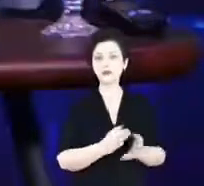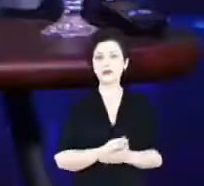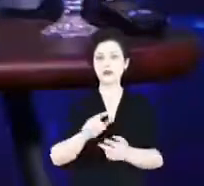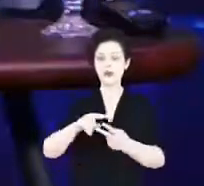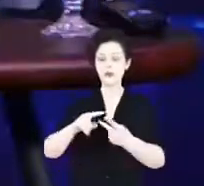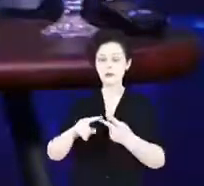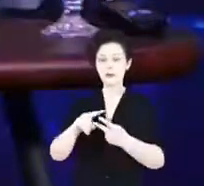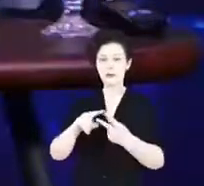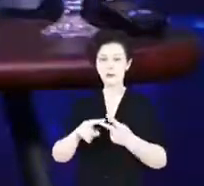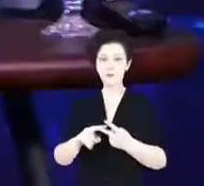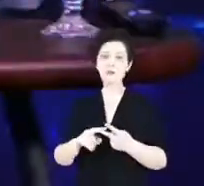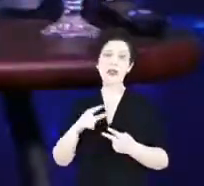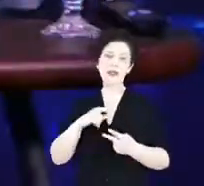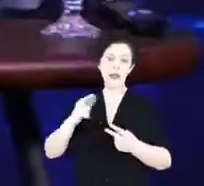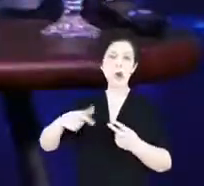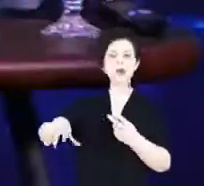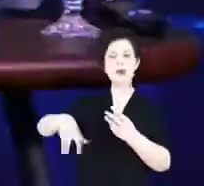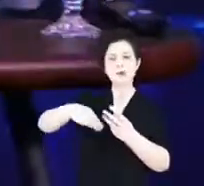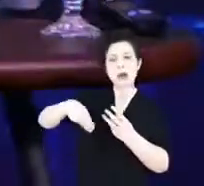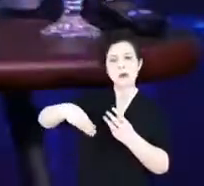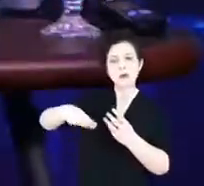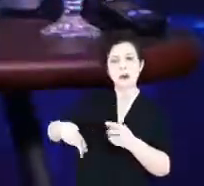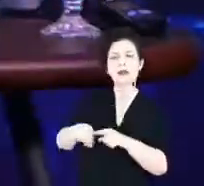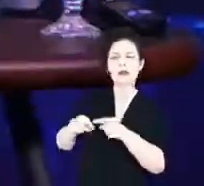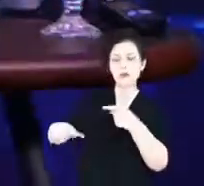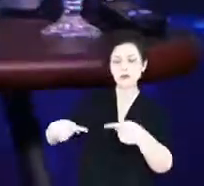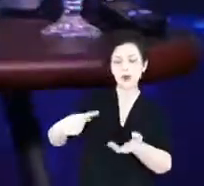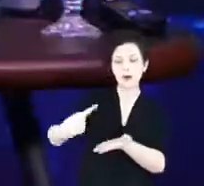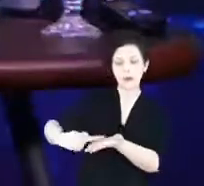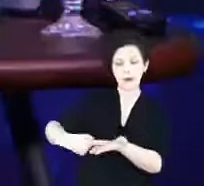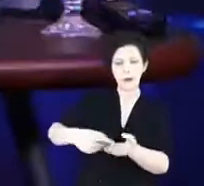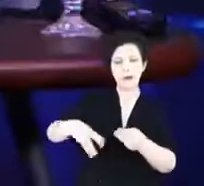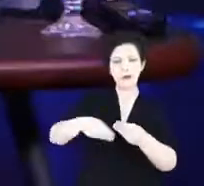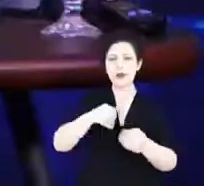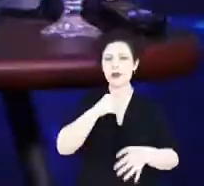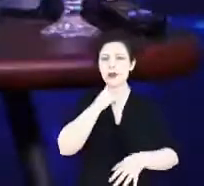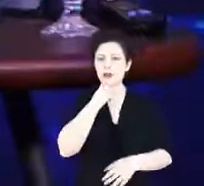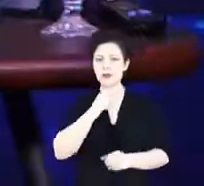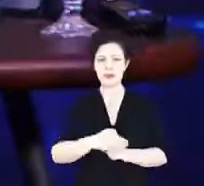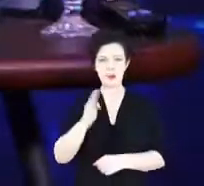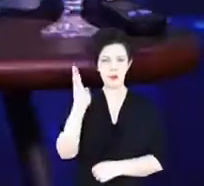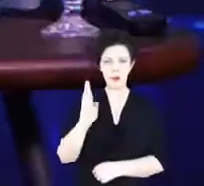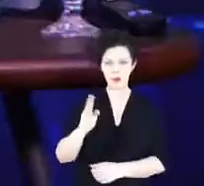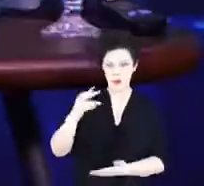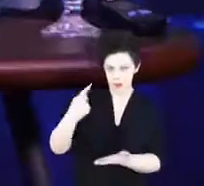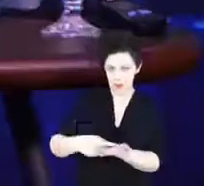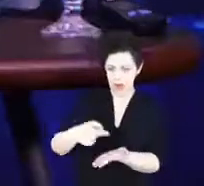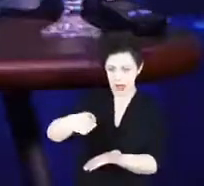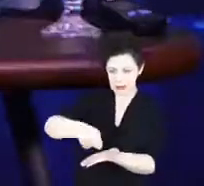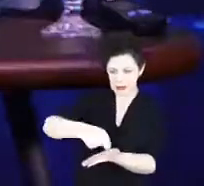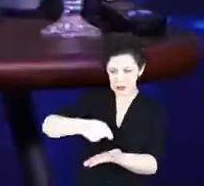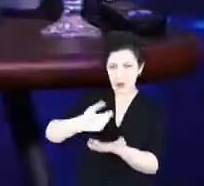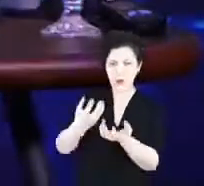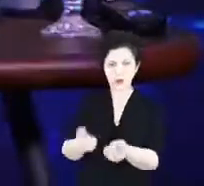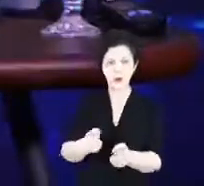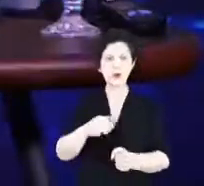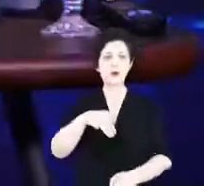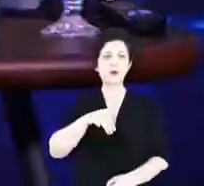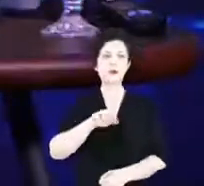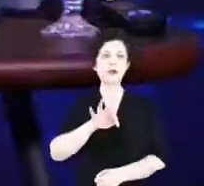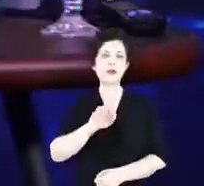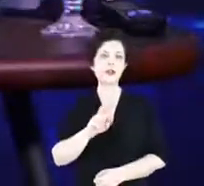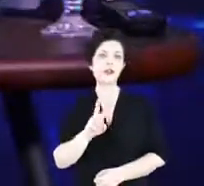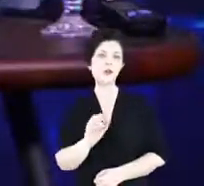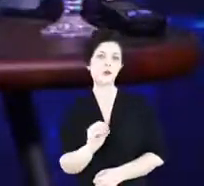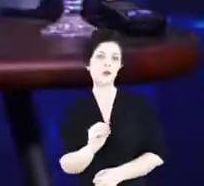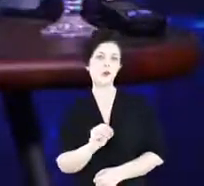aspectos, fora outras questões que foram acordadas, como, por exemplo, o Brasil assinou o acordo da redução do metano até 2030,